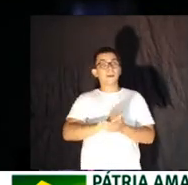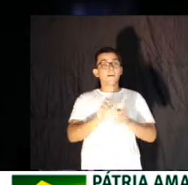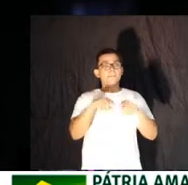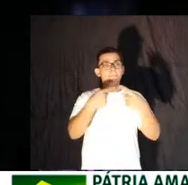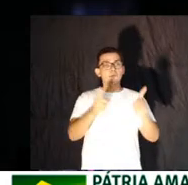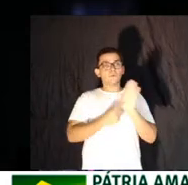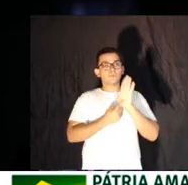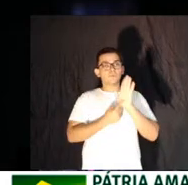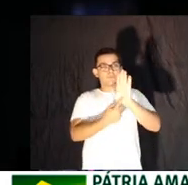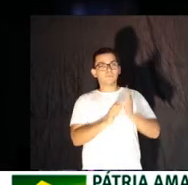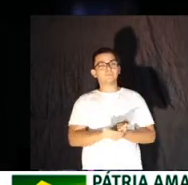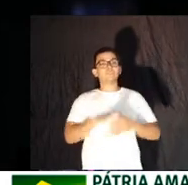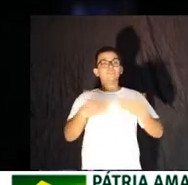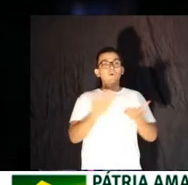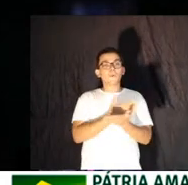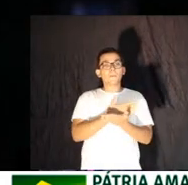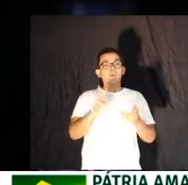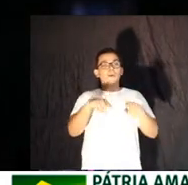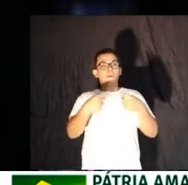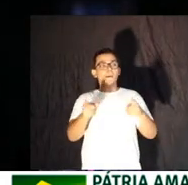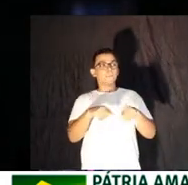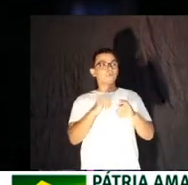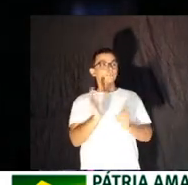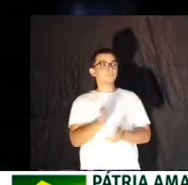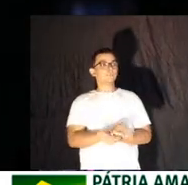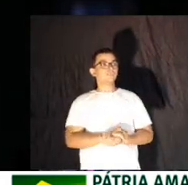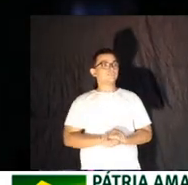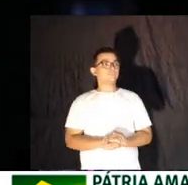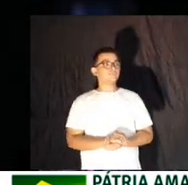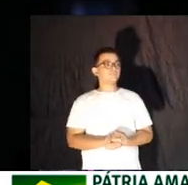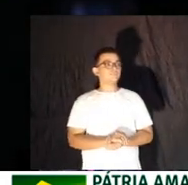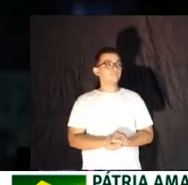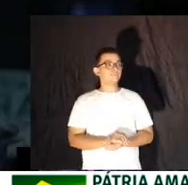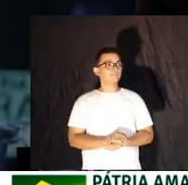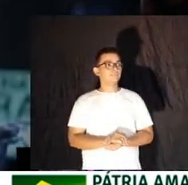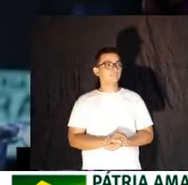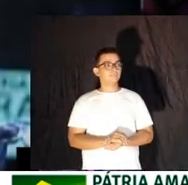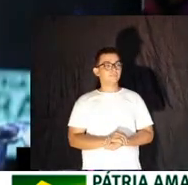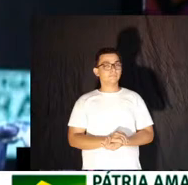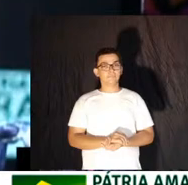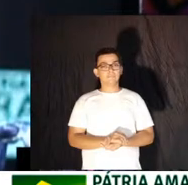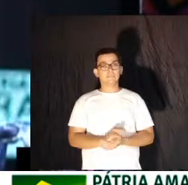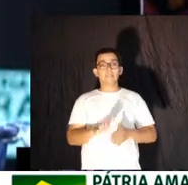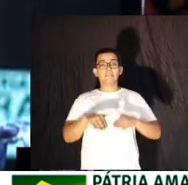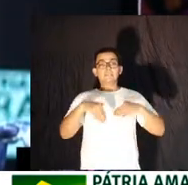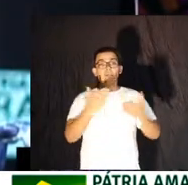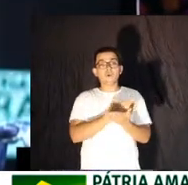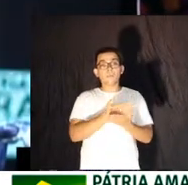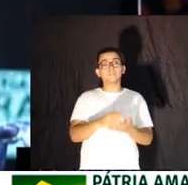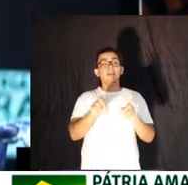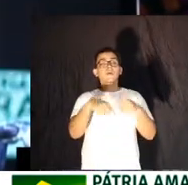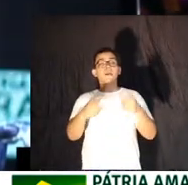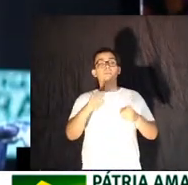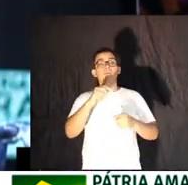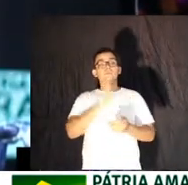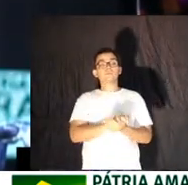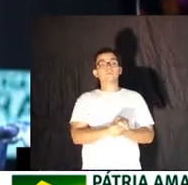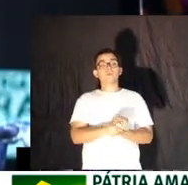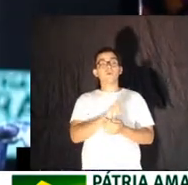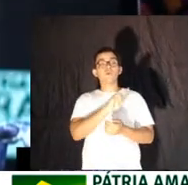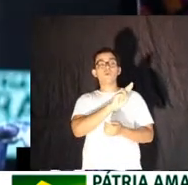à Mostra. Vamos de música para você. A primeira de hoje, Adriana, você vai começar com... Facas. Vamos lá.